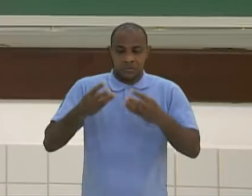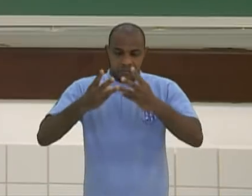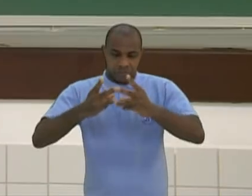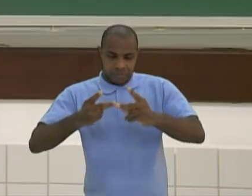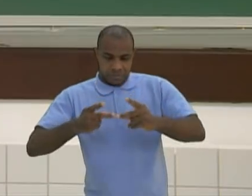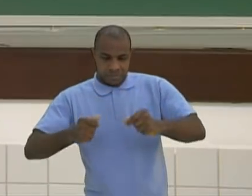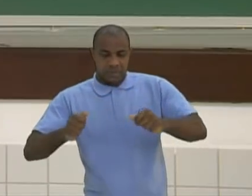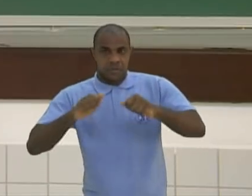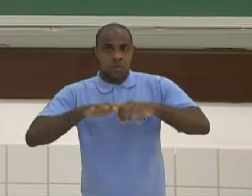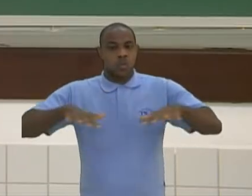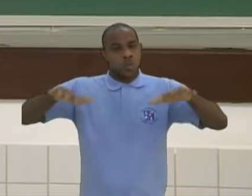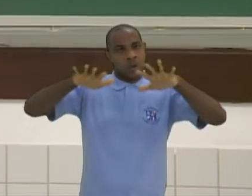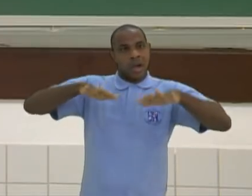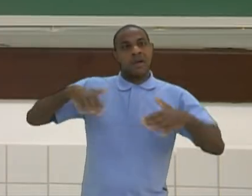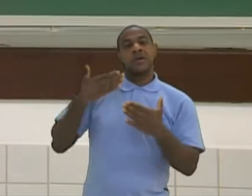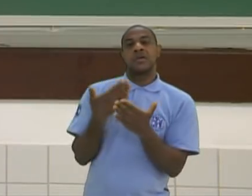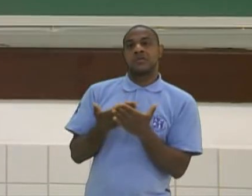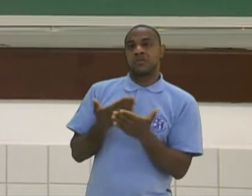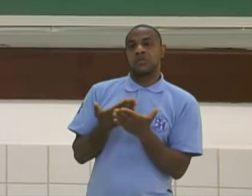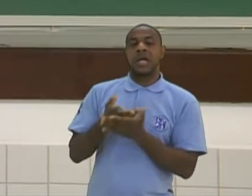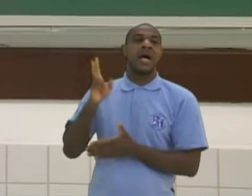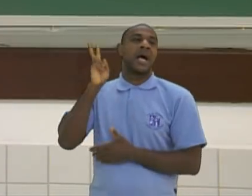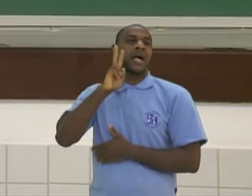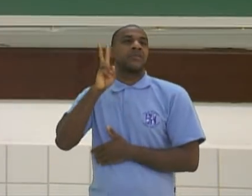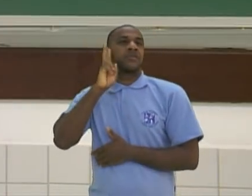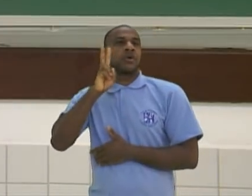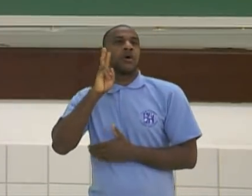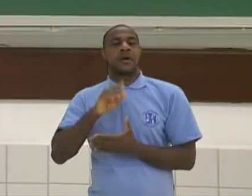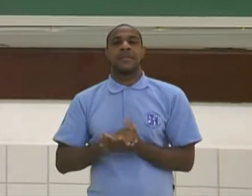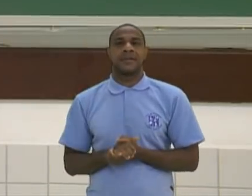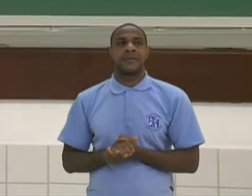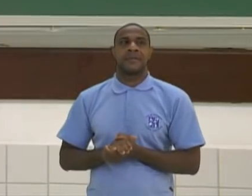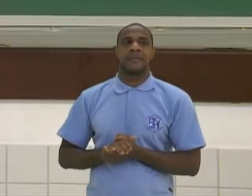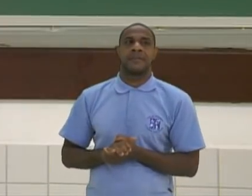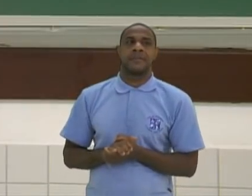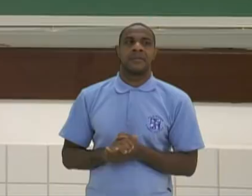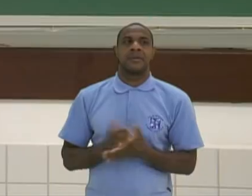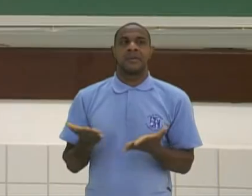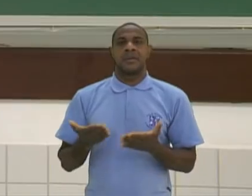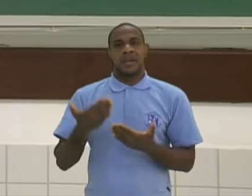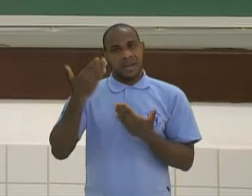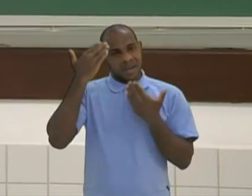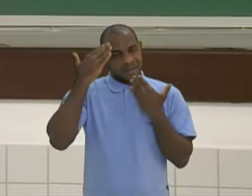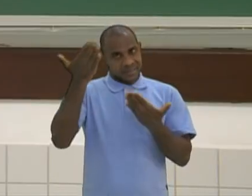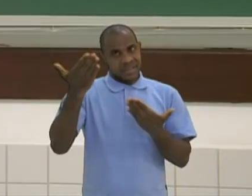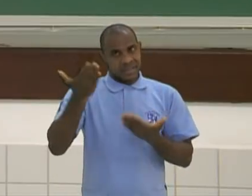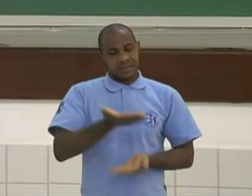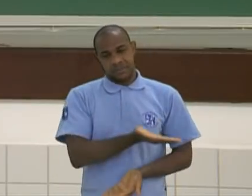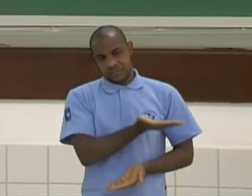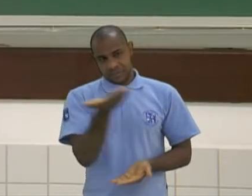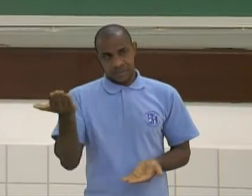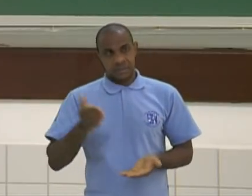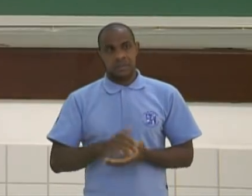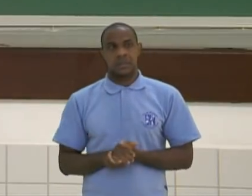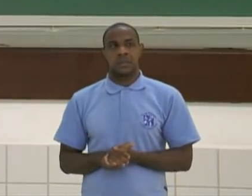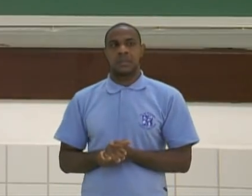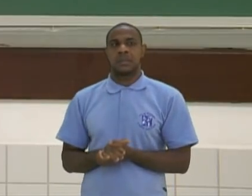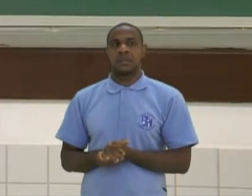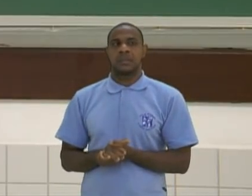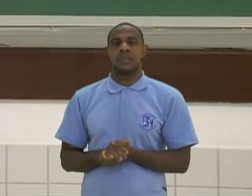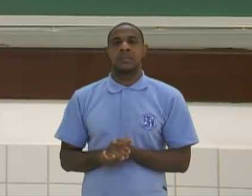né. Então, vamos estudar um pouquinho sobre a história da queda do Império Romano. Só agradecimentos a todos vocês.